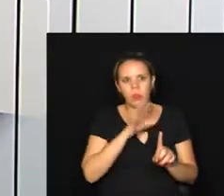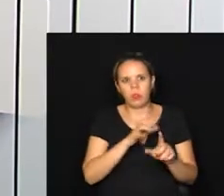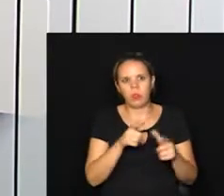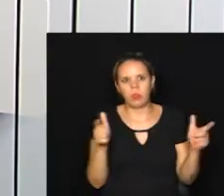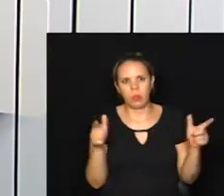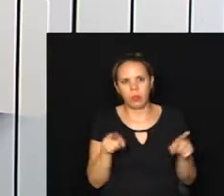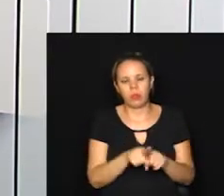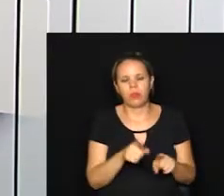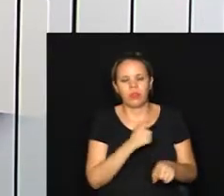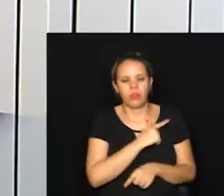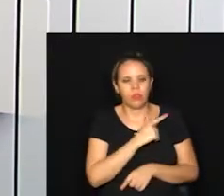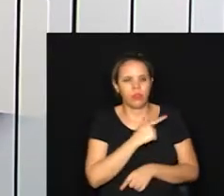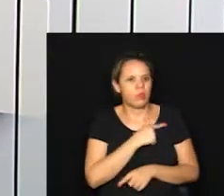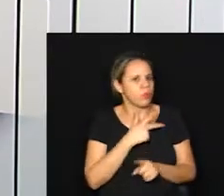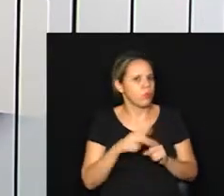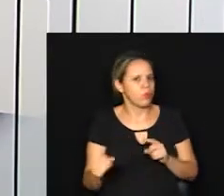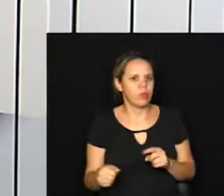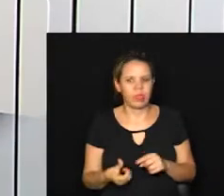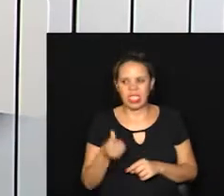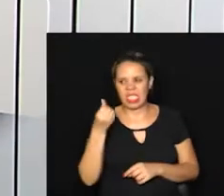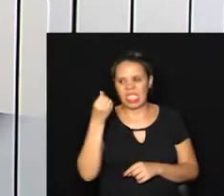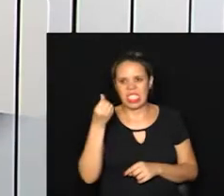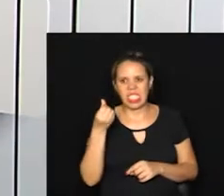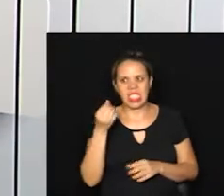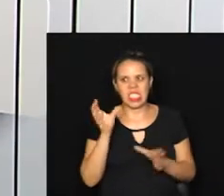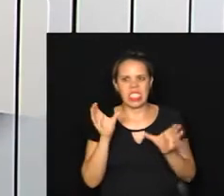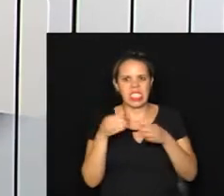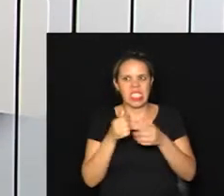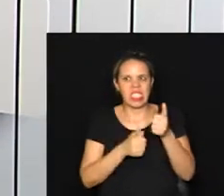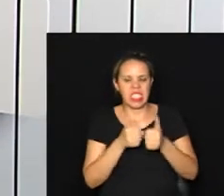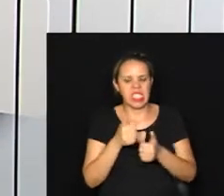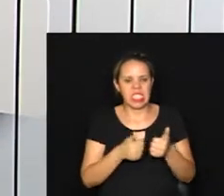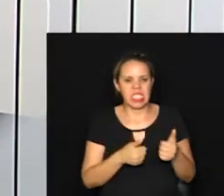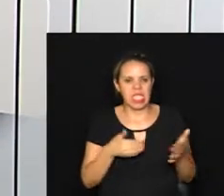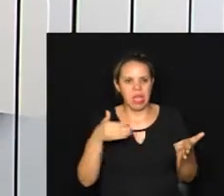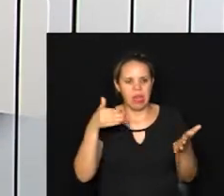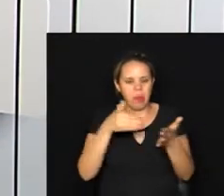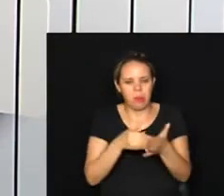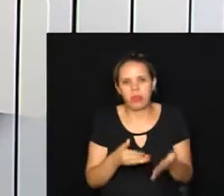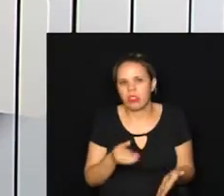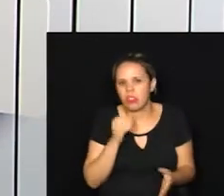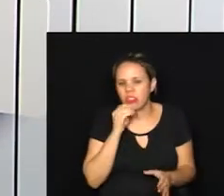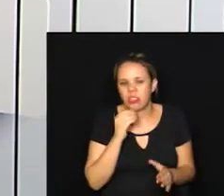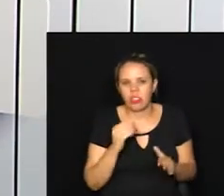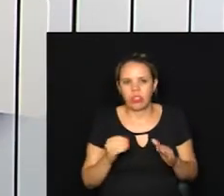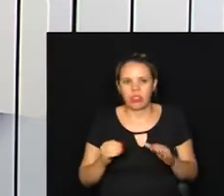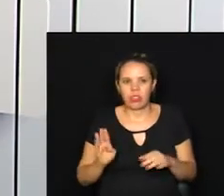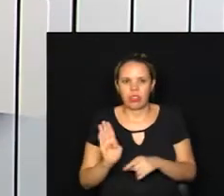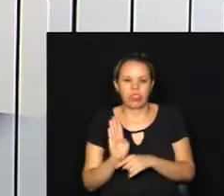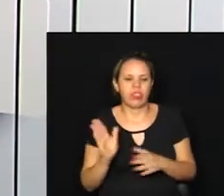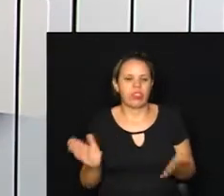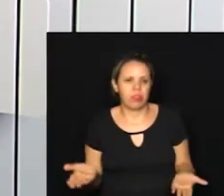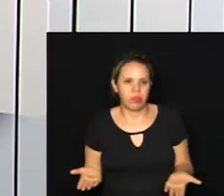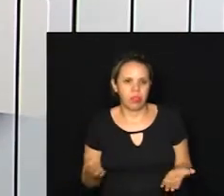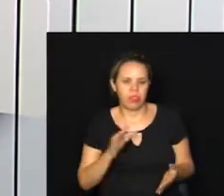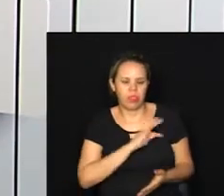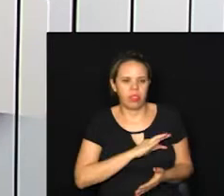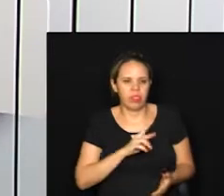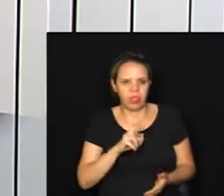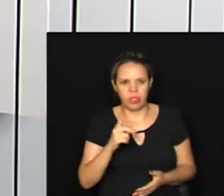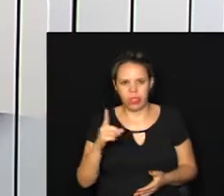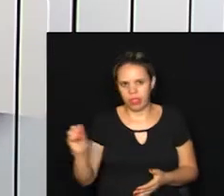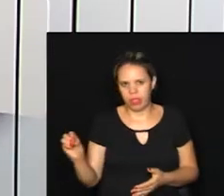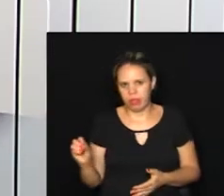enorme também. O Guarani não vence há 6 partidas, está na penúltima colocação da Série B. O técnico Ricardo